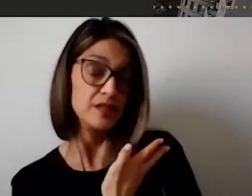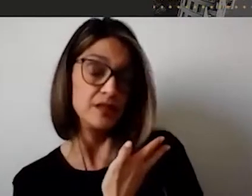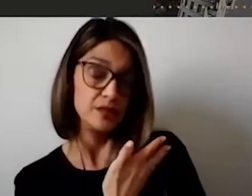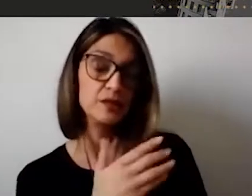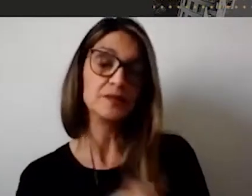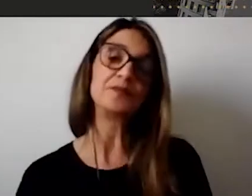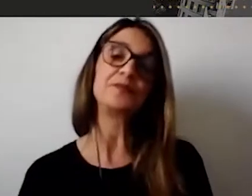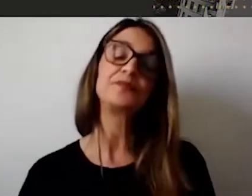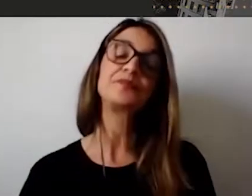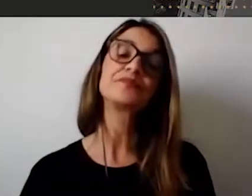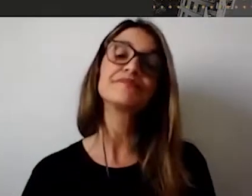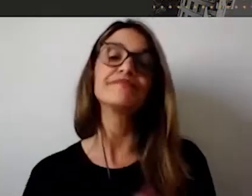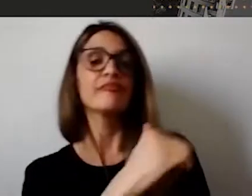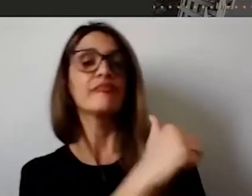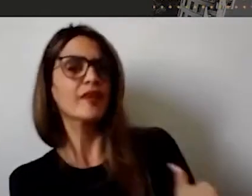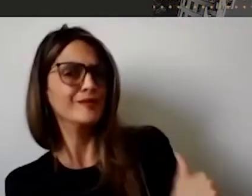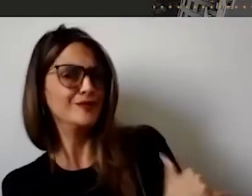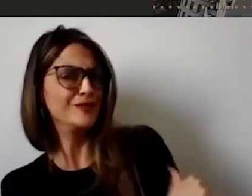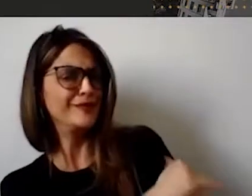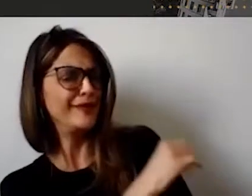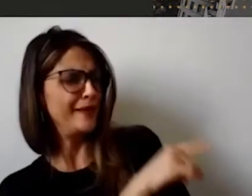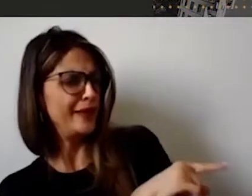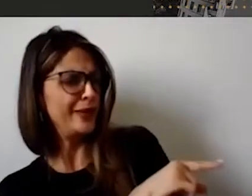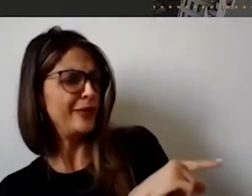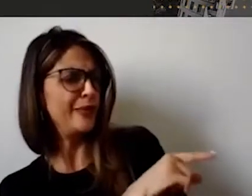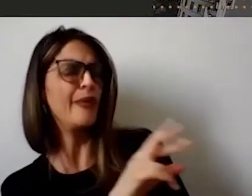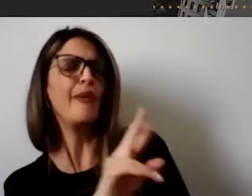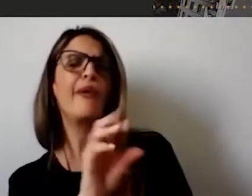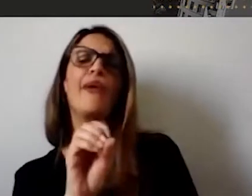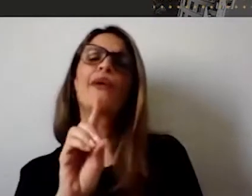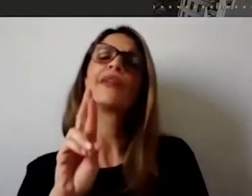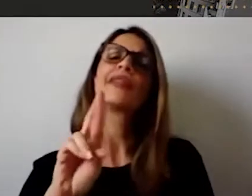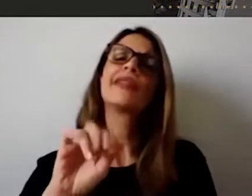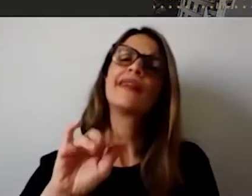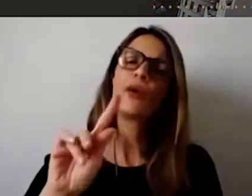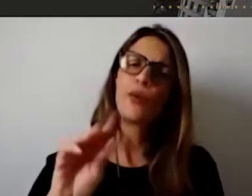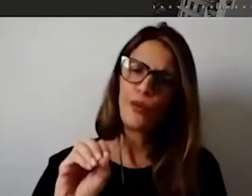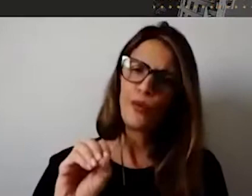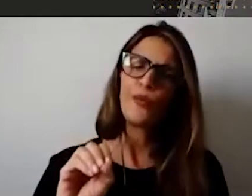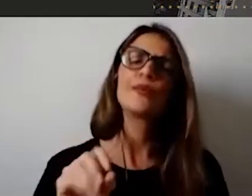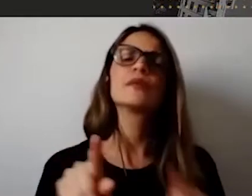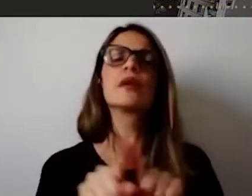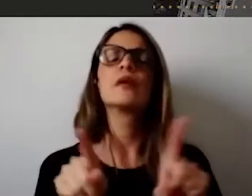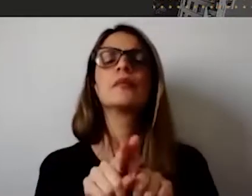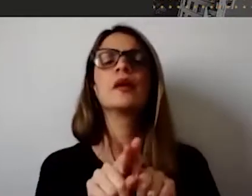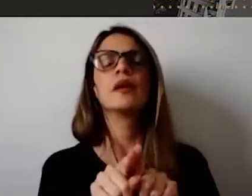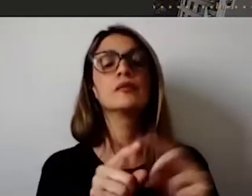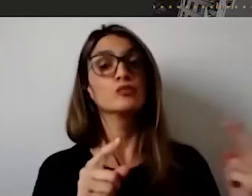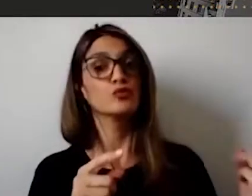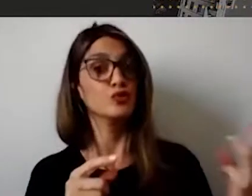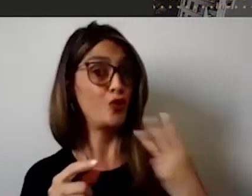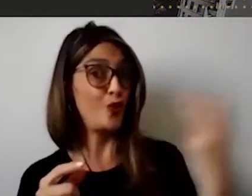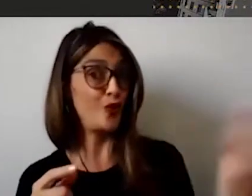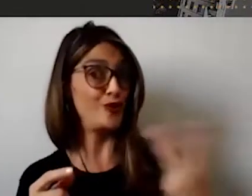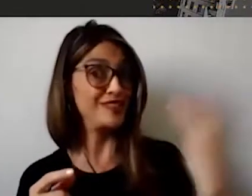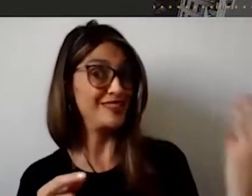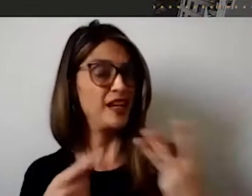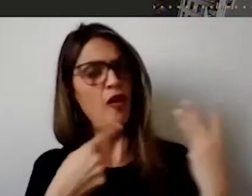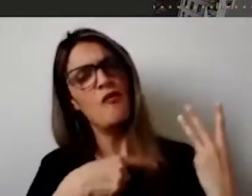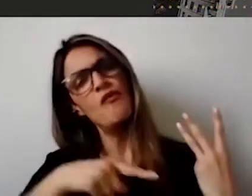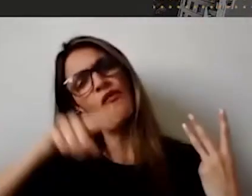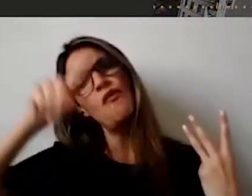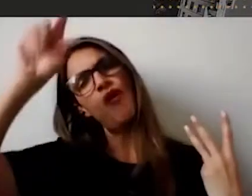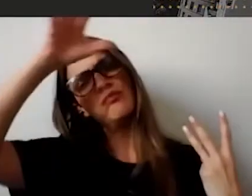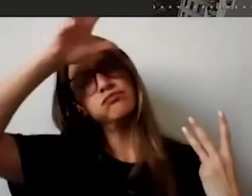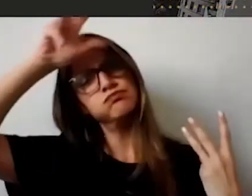o Carioca e o Rodrigo, e nós fomos pelo Mato Grosso, descemos o Rio Madeira